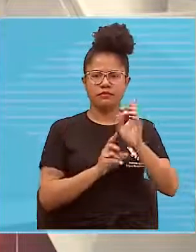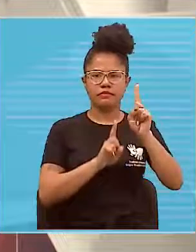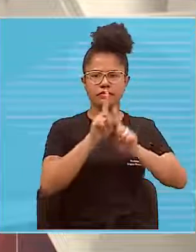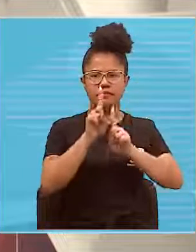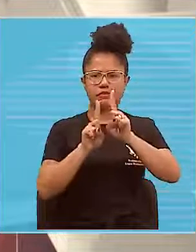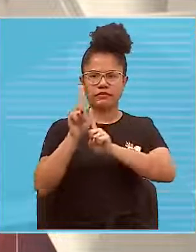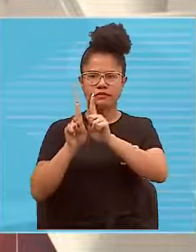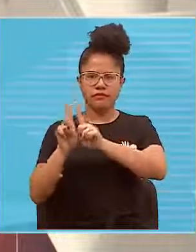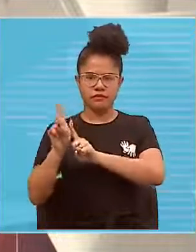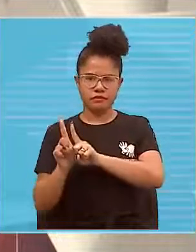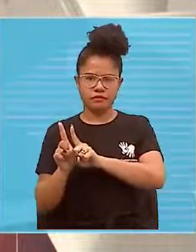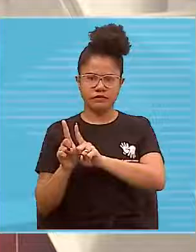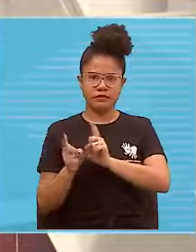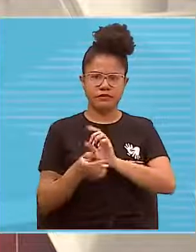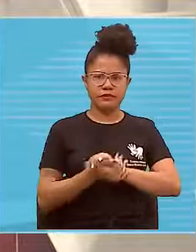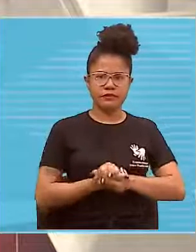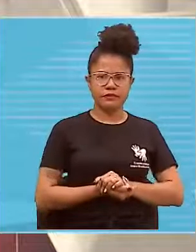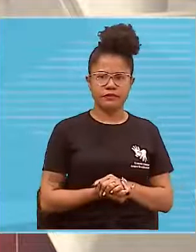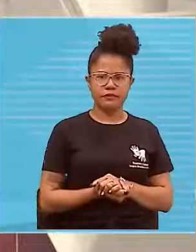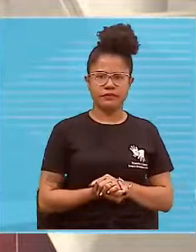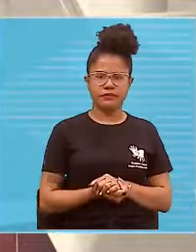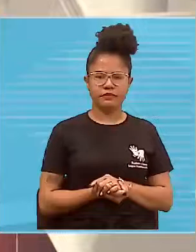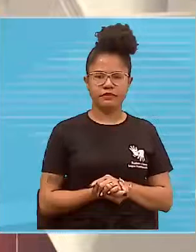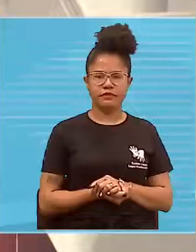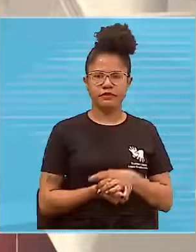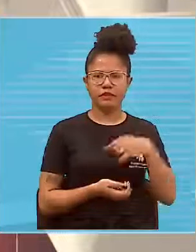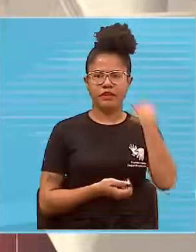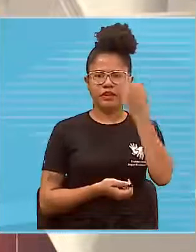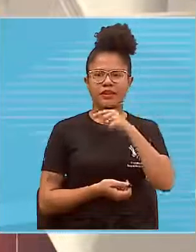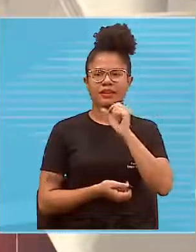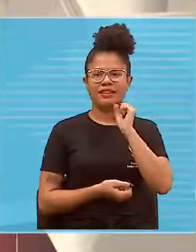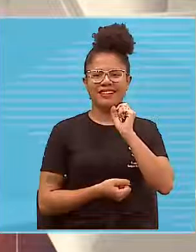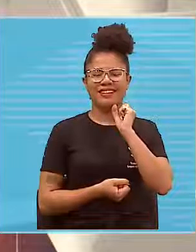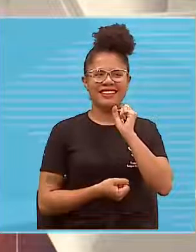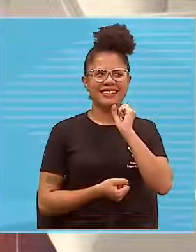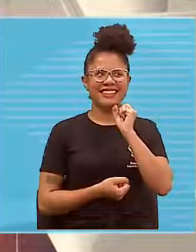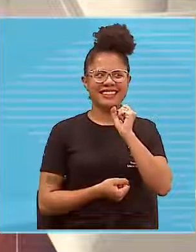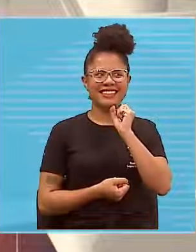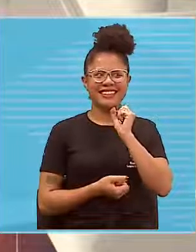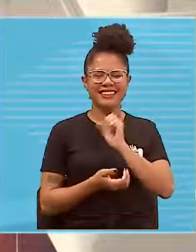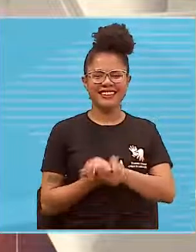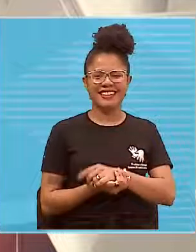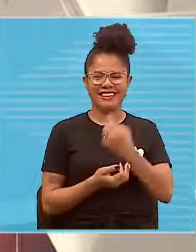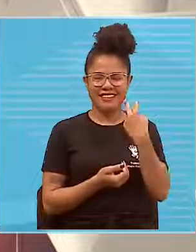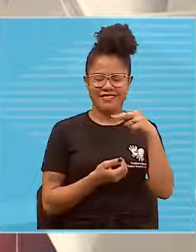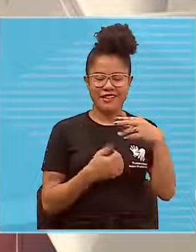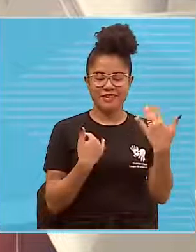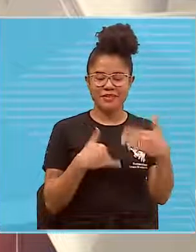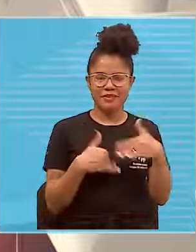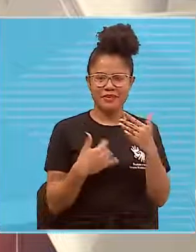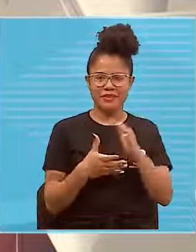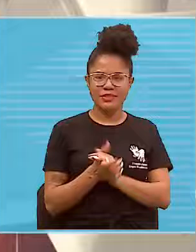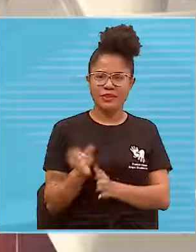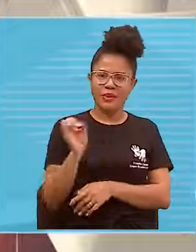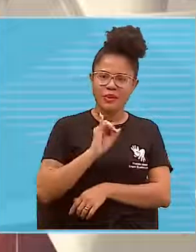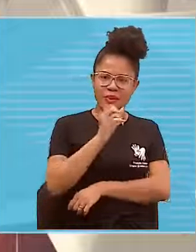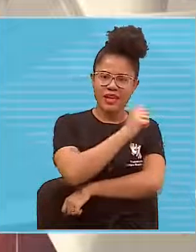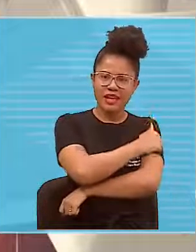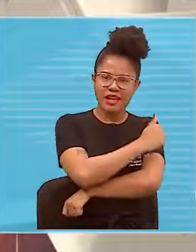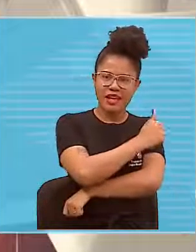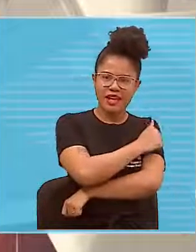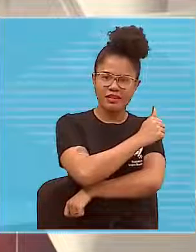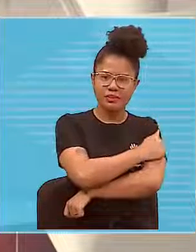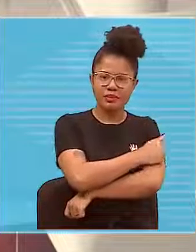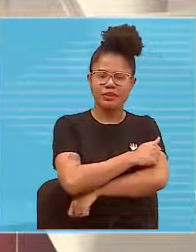pegar todas as provas, Adriana Souza, minha querida aluna,